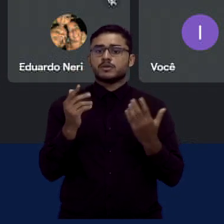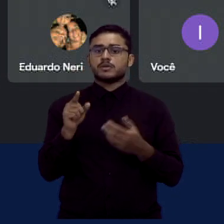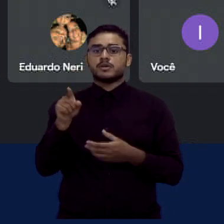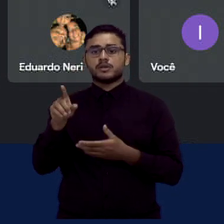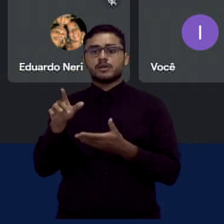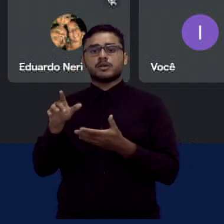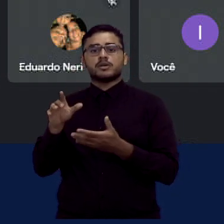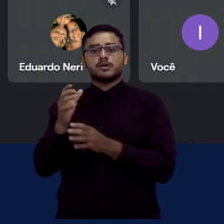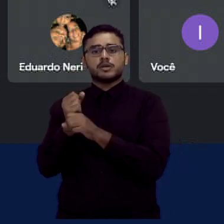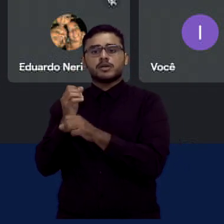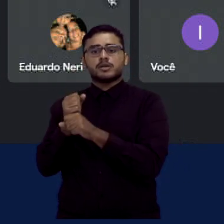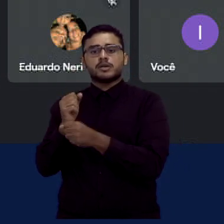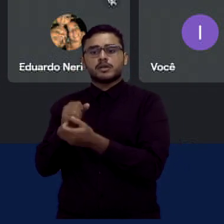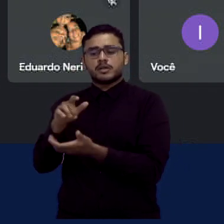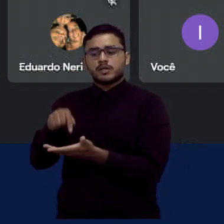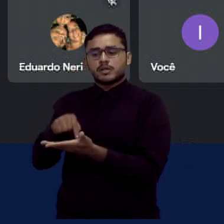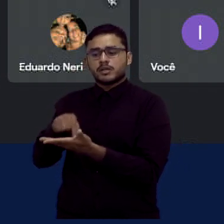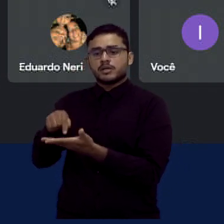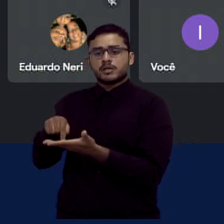IA?